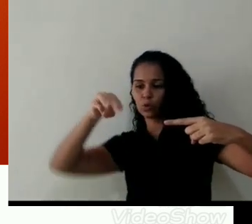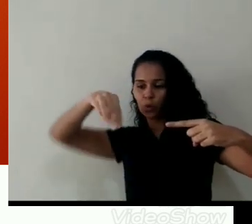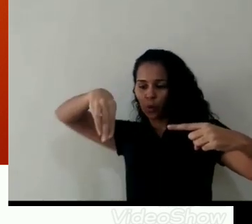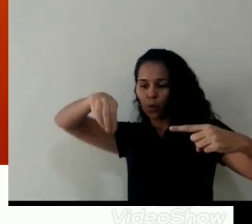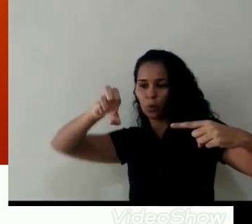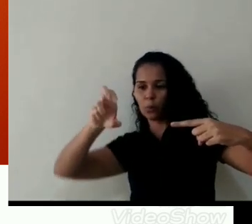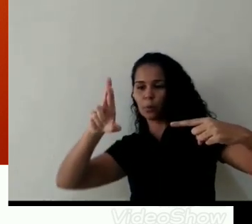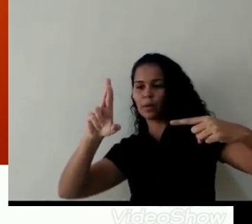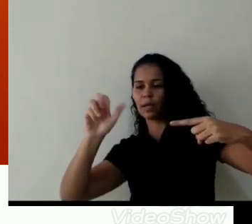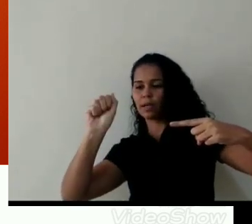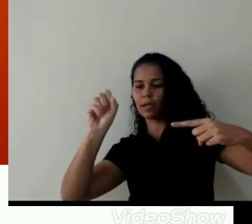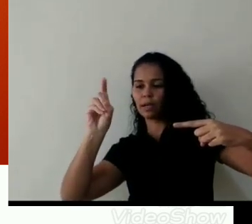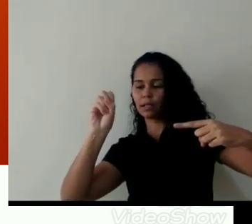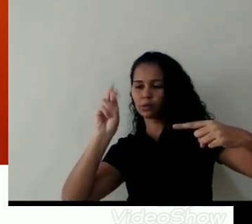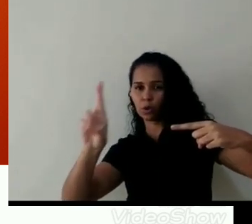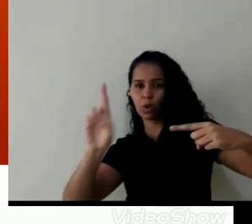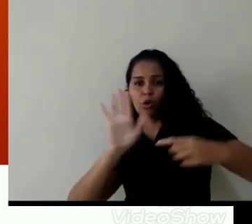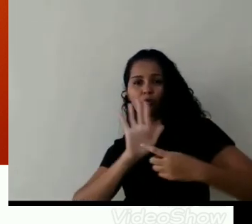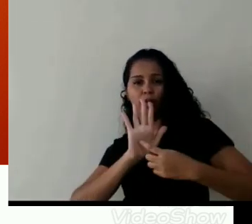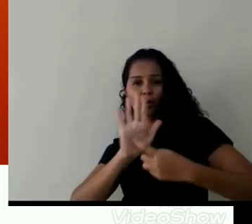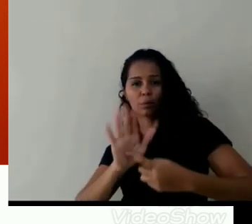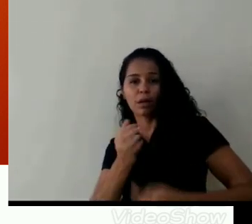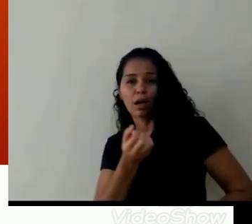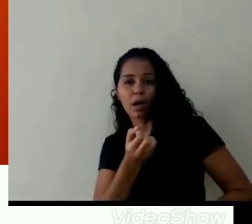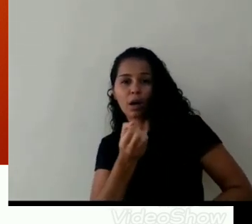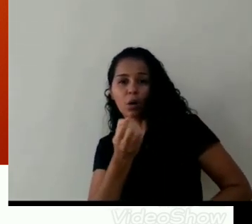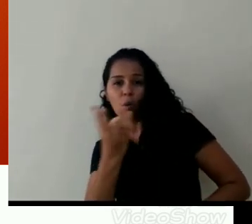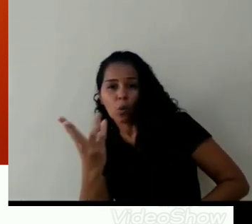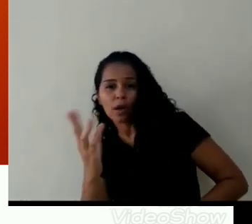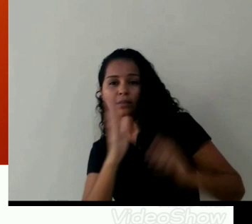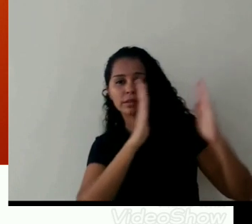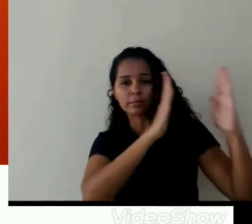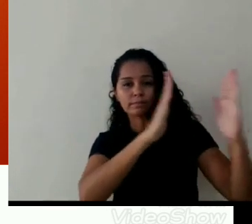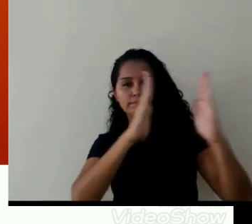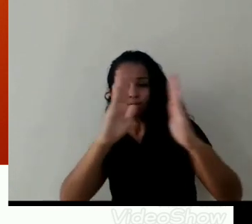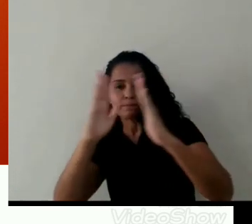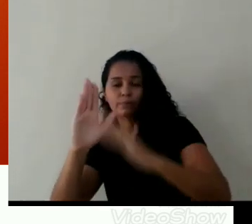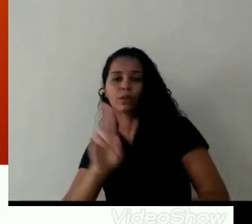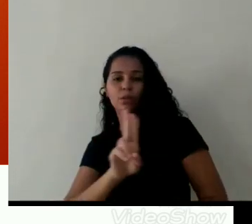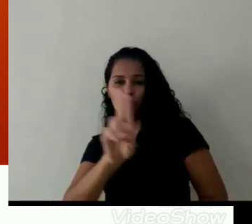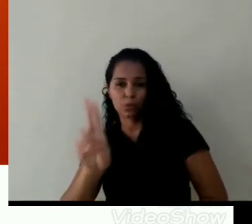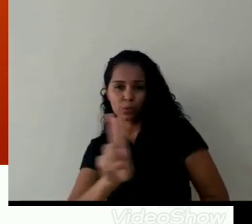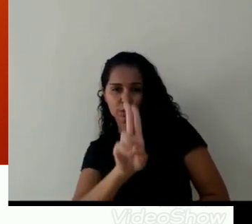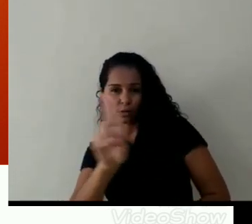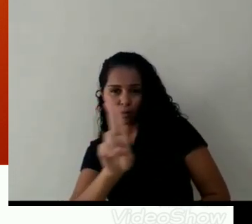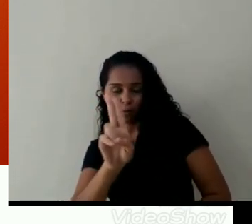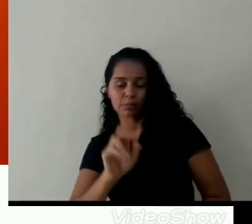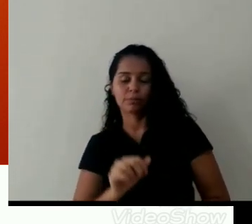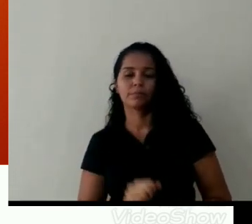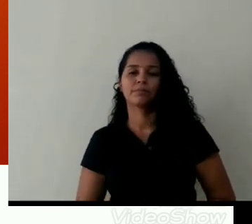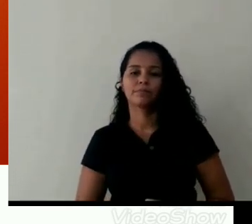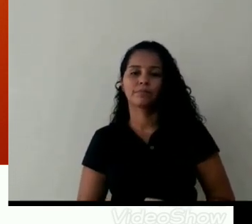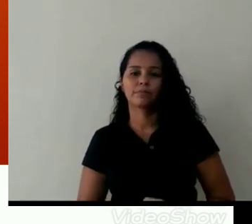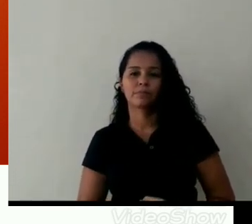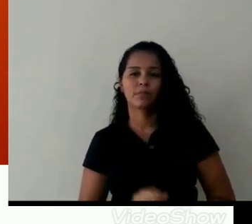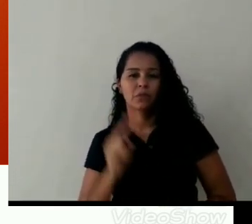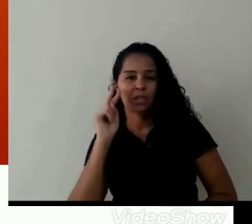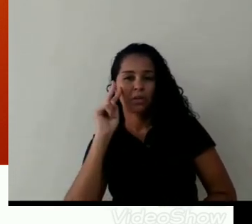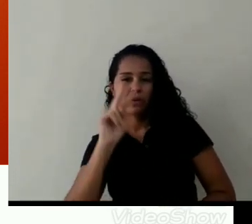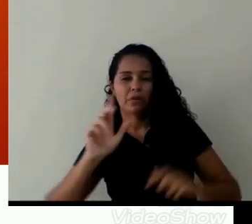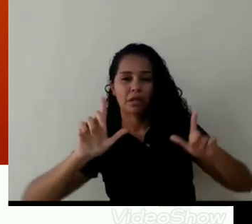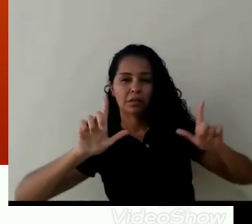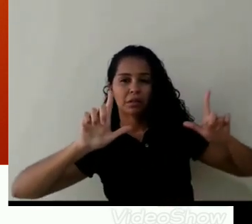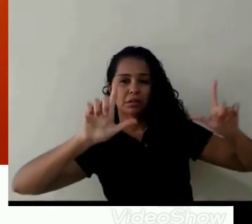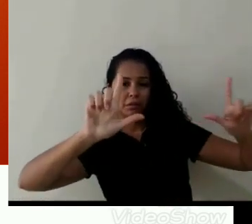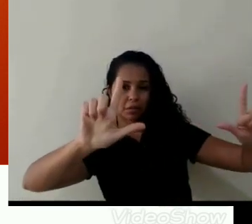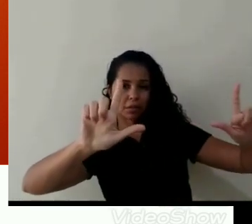indicar quantas dessas partes iguais nós tomamos, nós pegamos para nós. No caso, você vê aí na tela 2